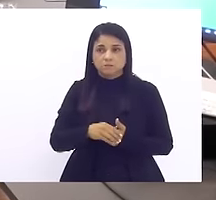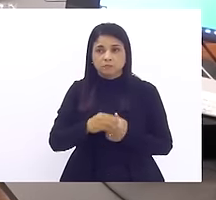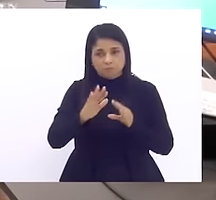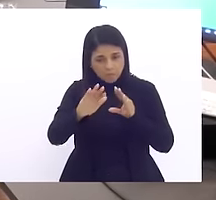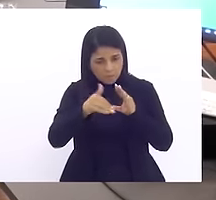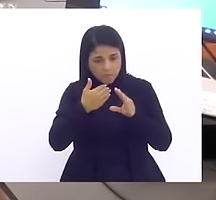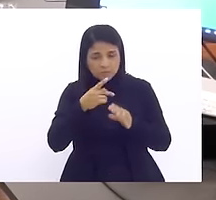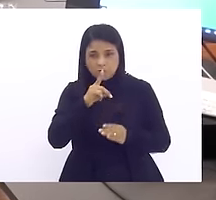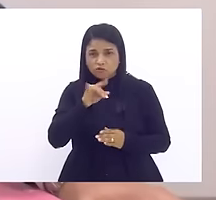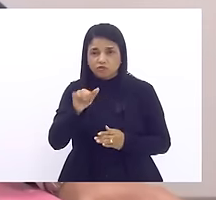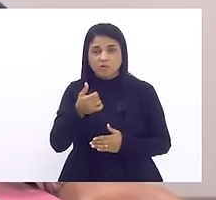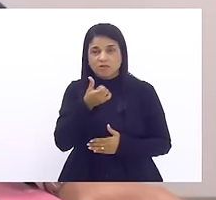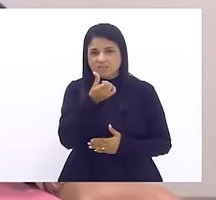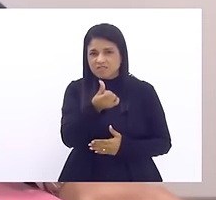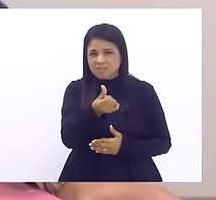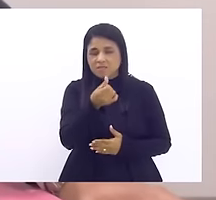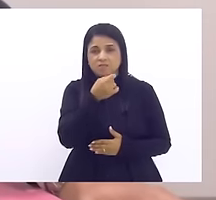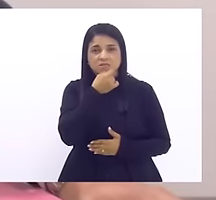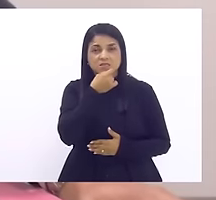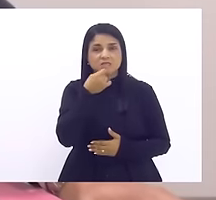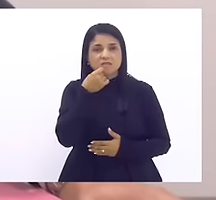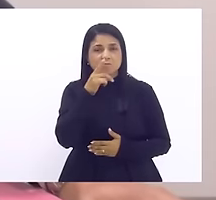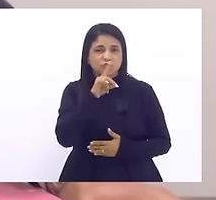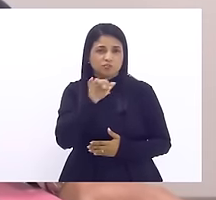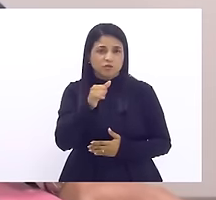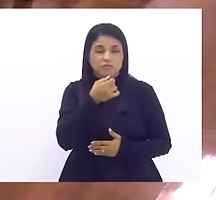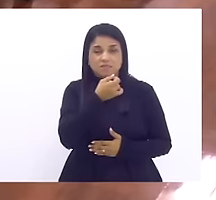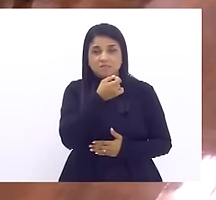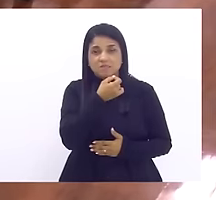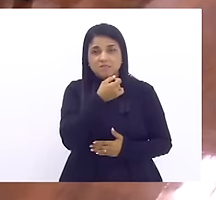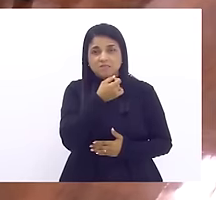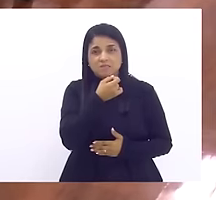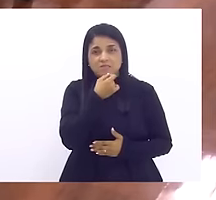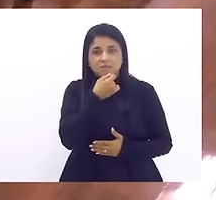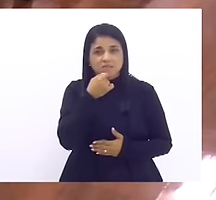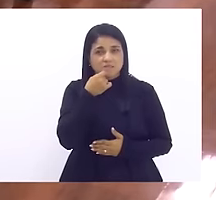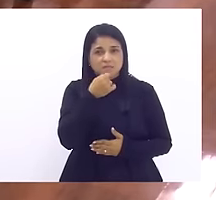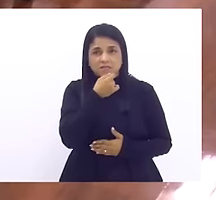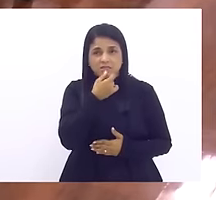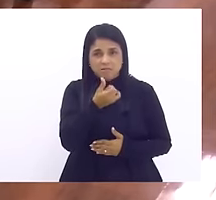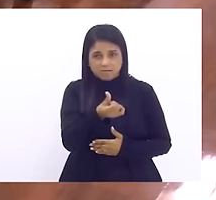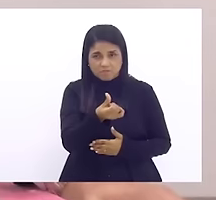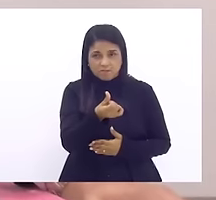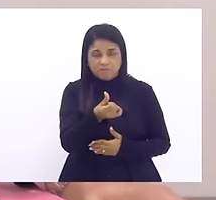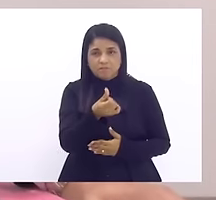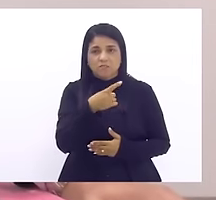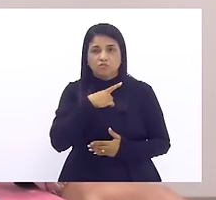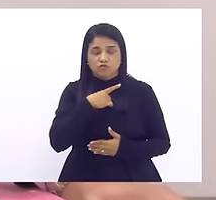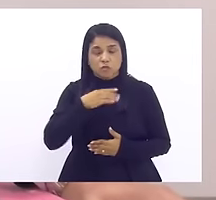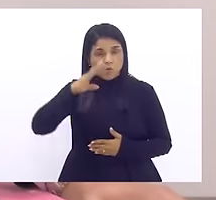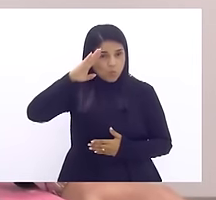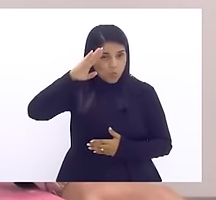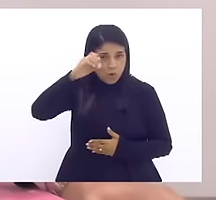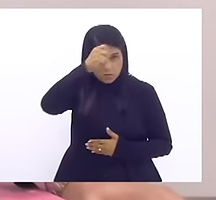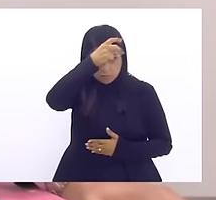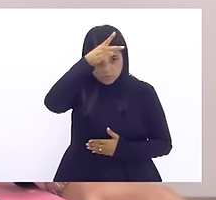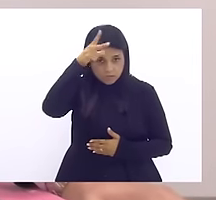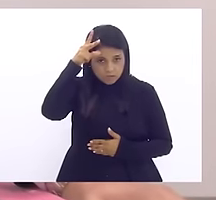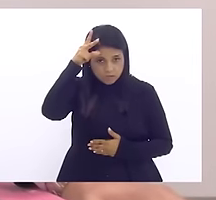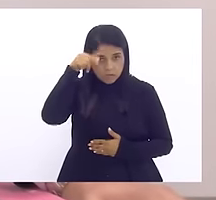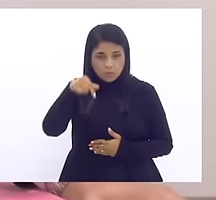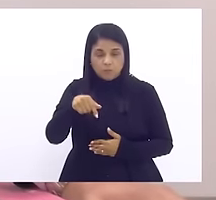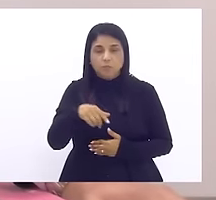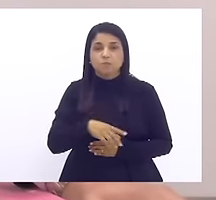me passar de Setembro Presidente tinha ali guarda municipal ah